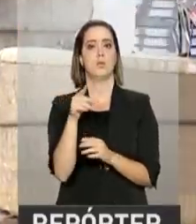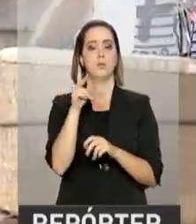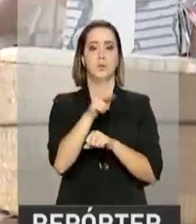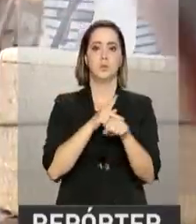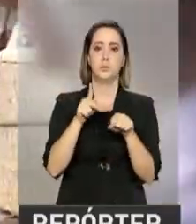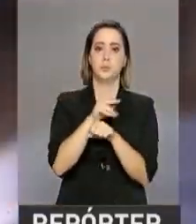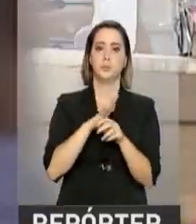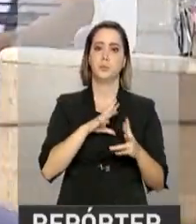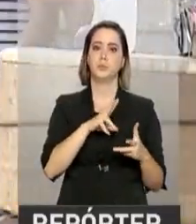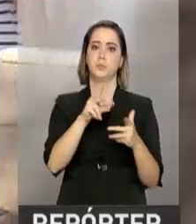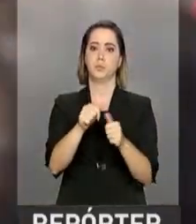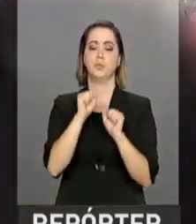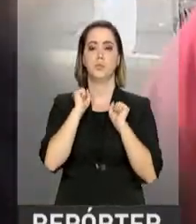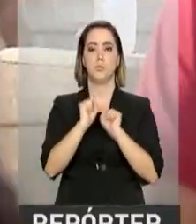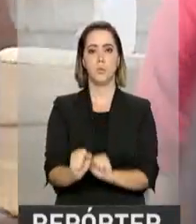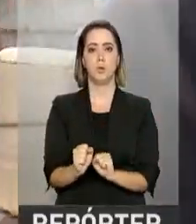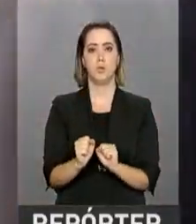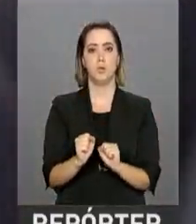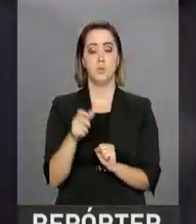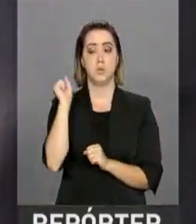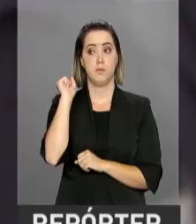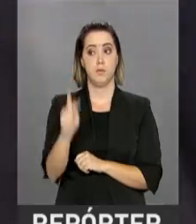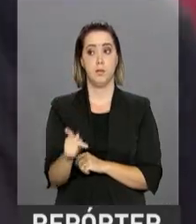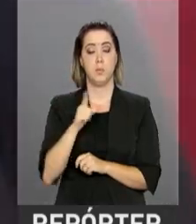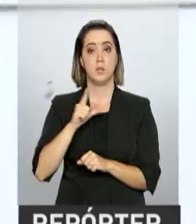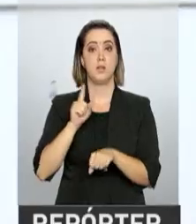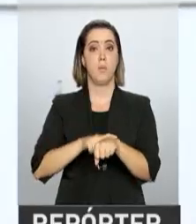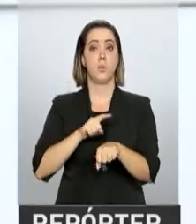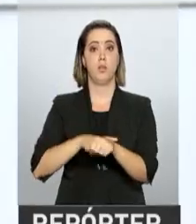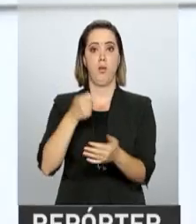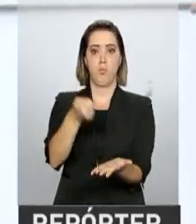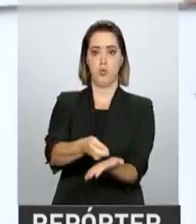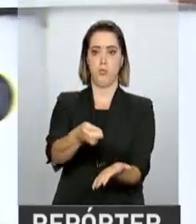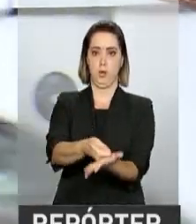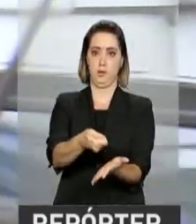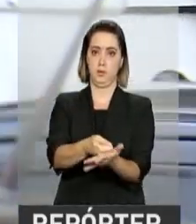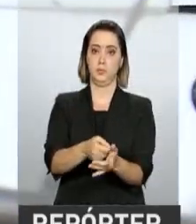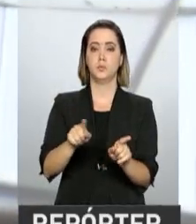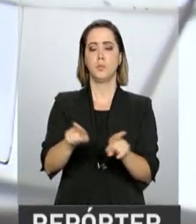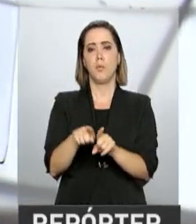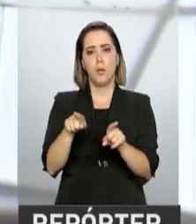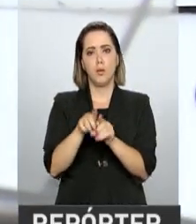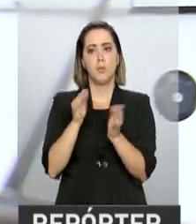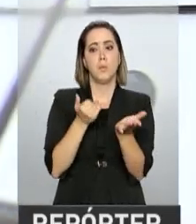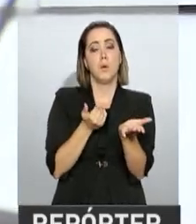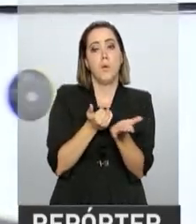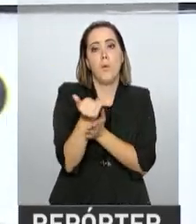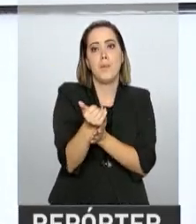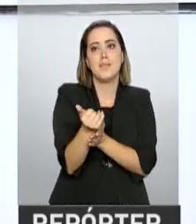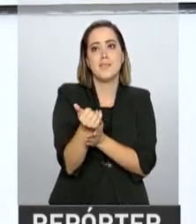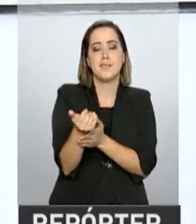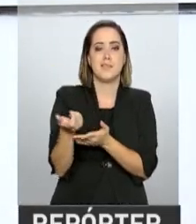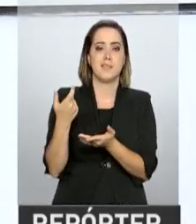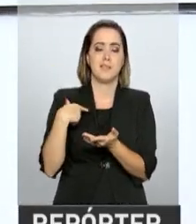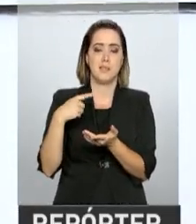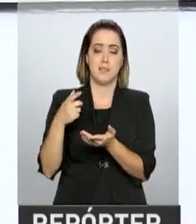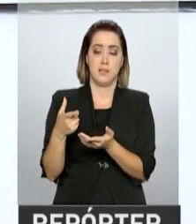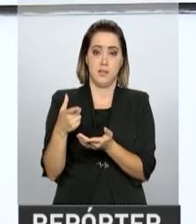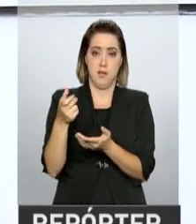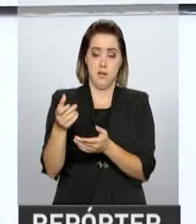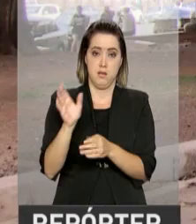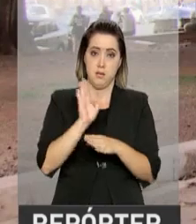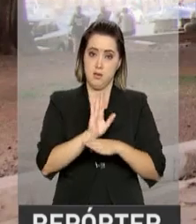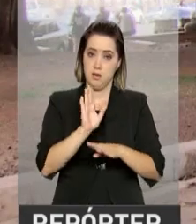em que é possível se aposentar por tempo de contribuição. Além da possibilidade de começar a receber os benefícios da